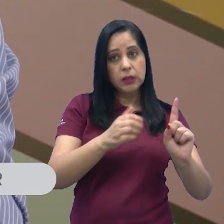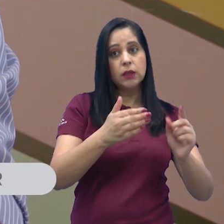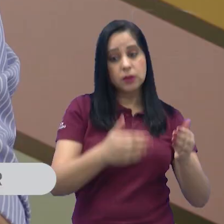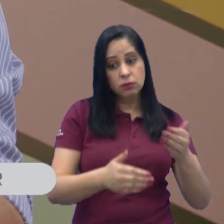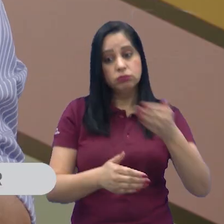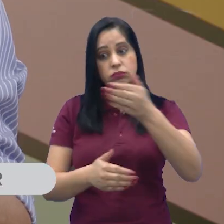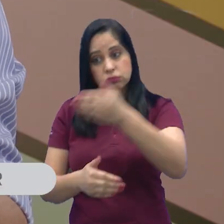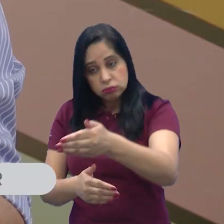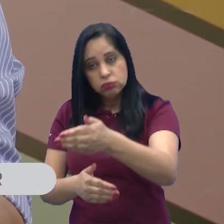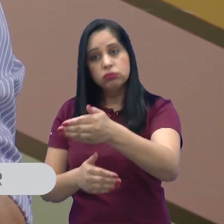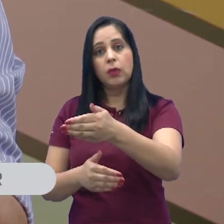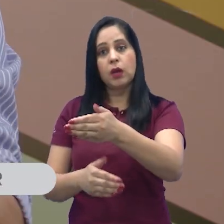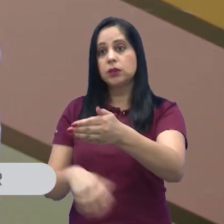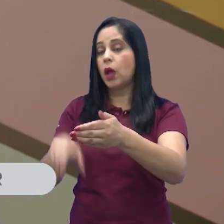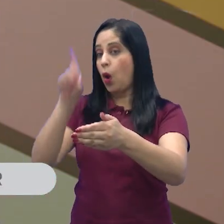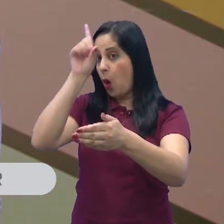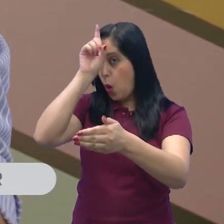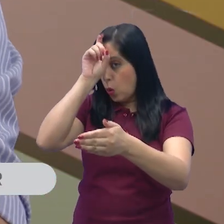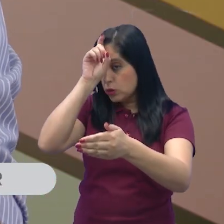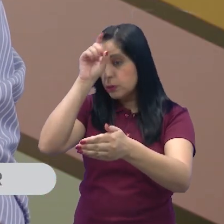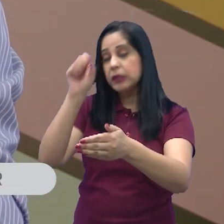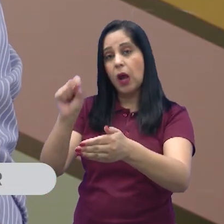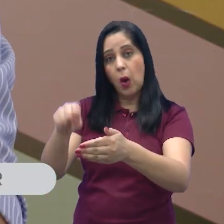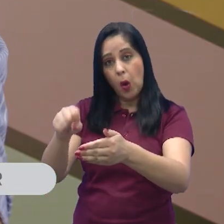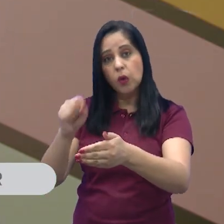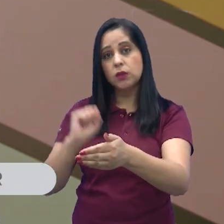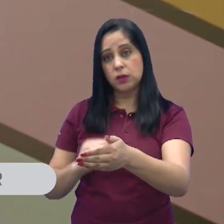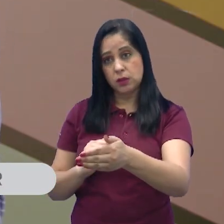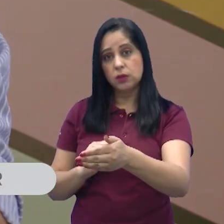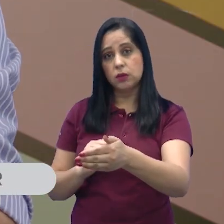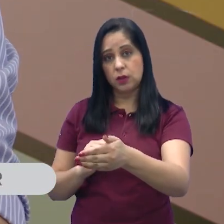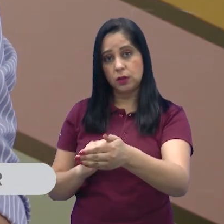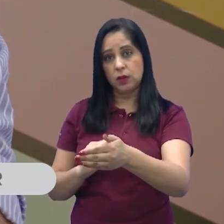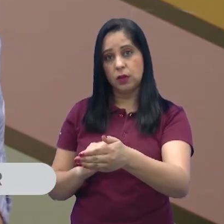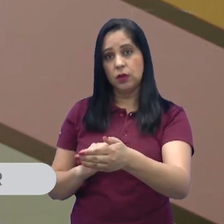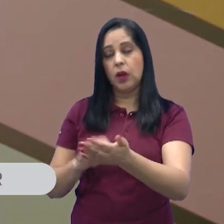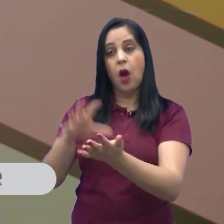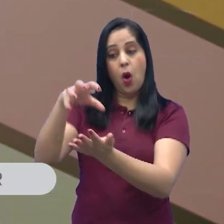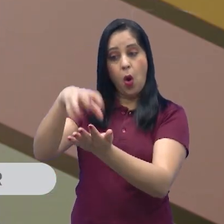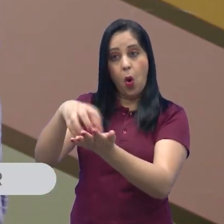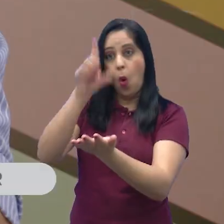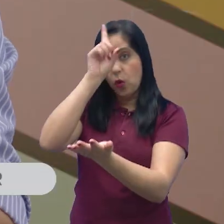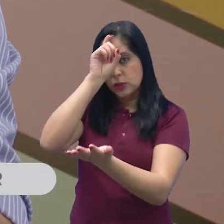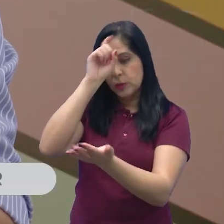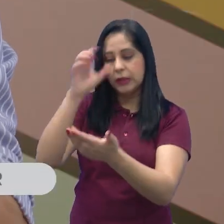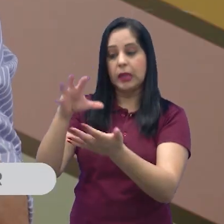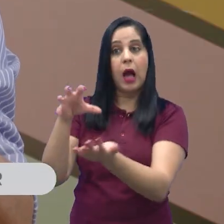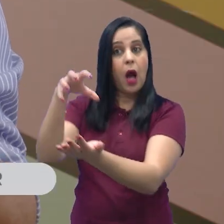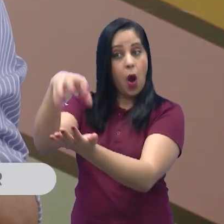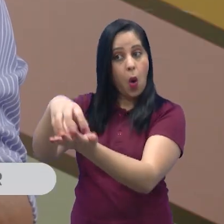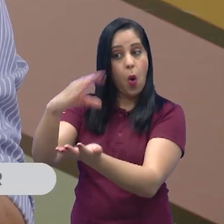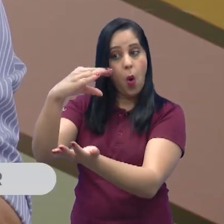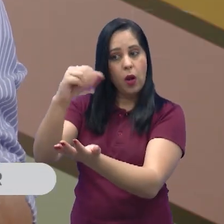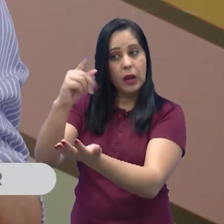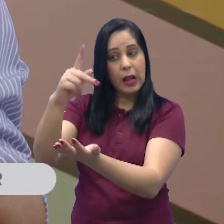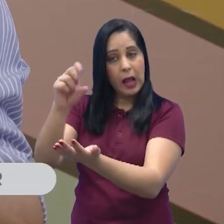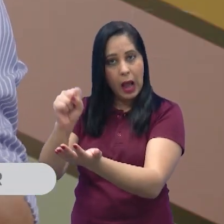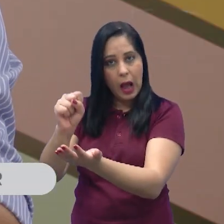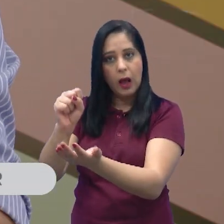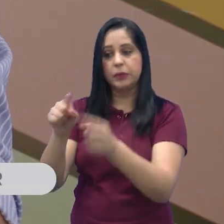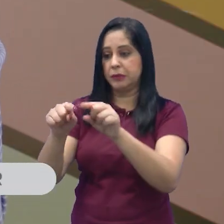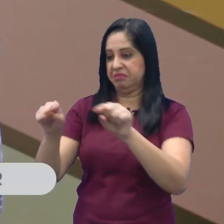um local especializado em saúde mental, como um hospital, o CAPS, um consultório de